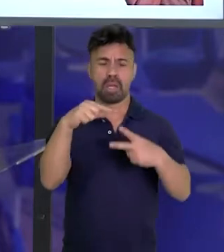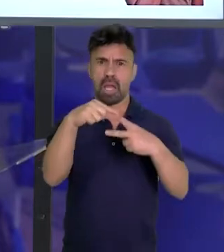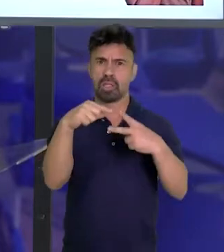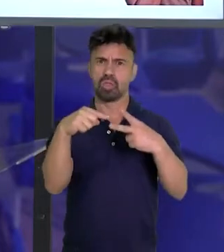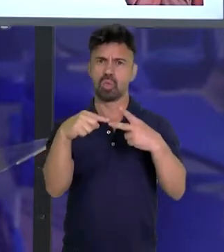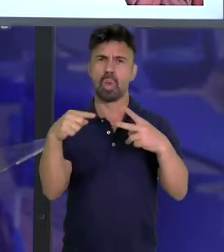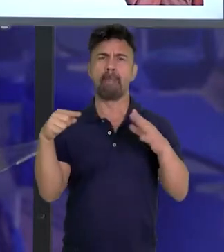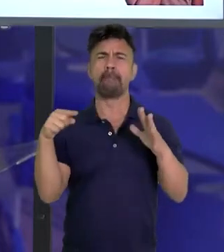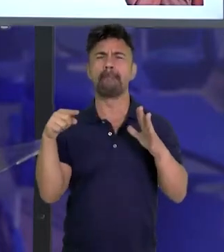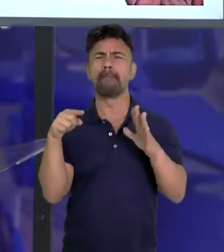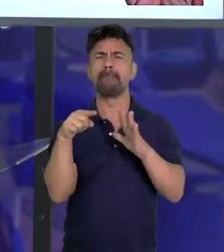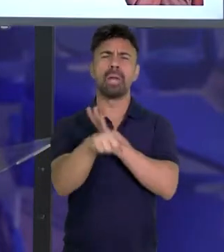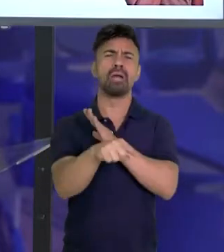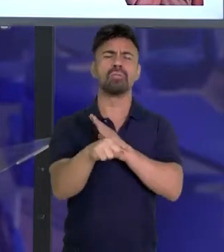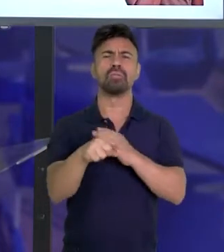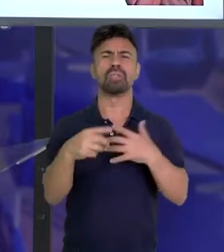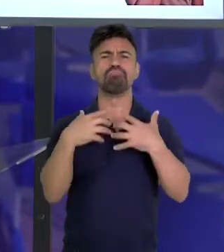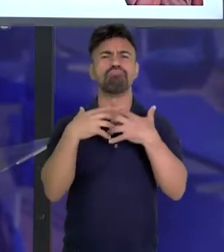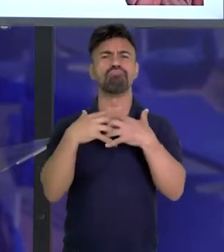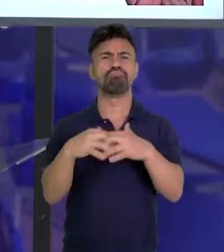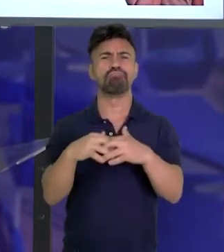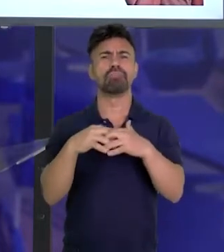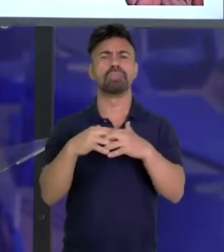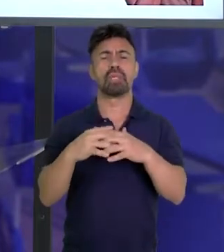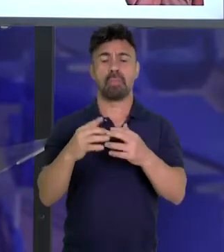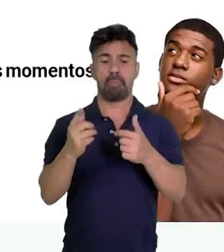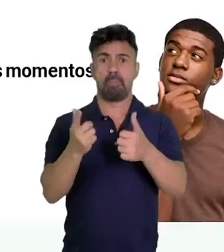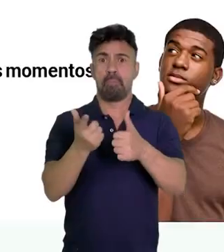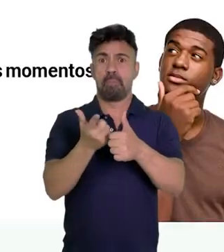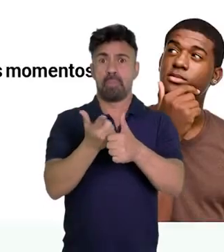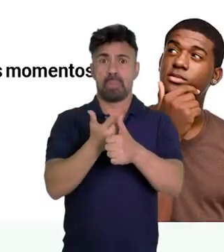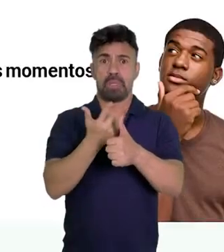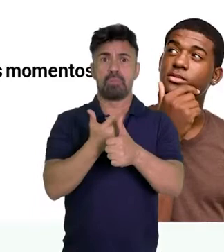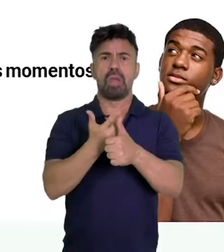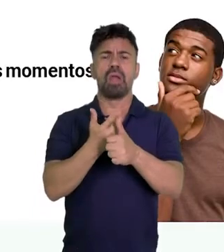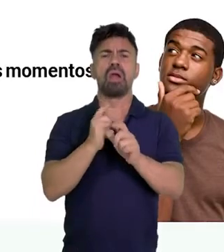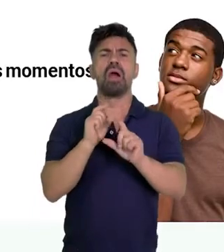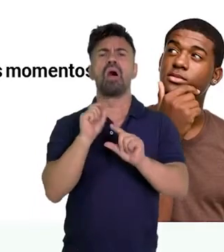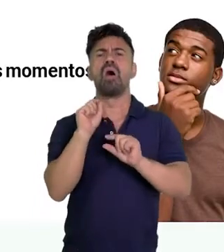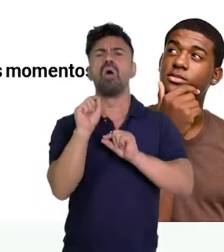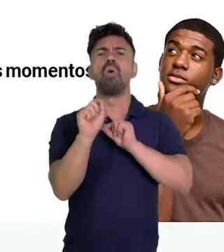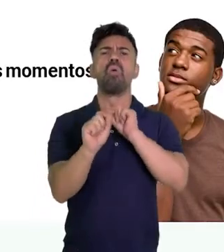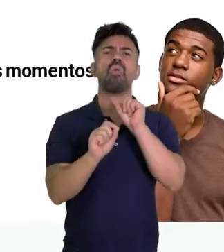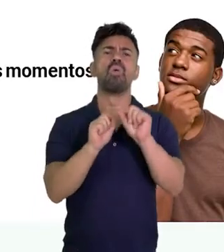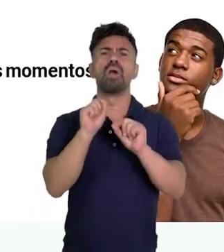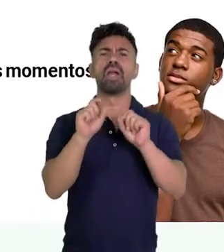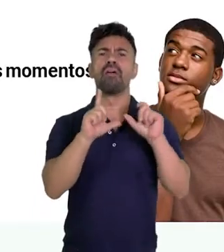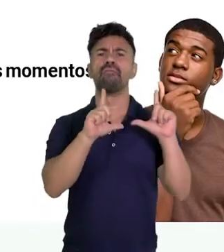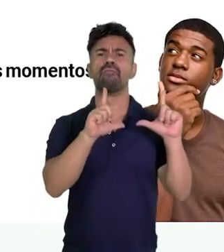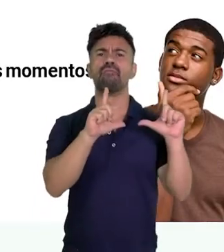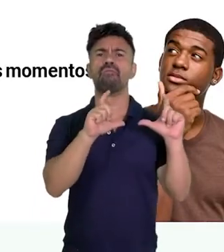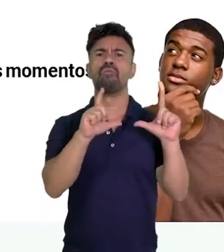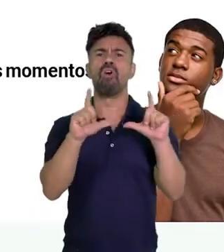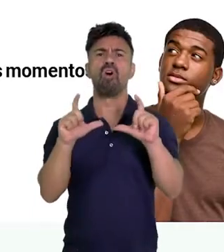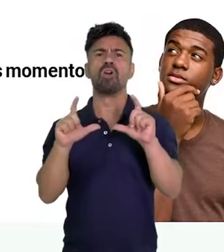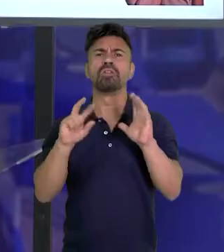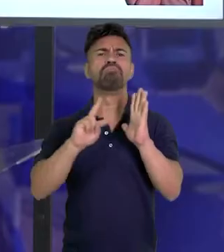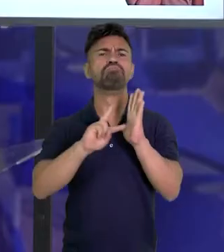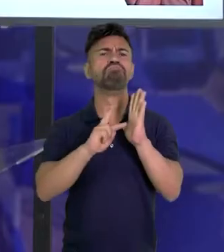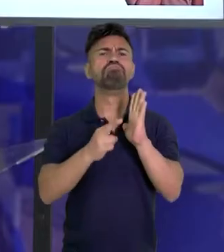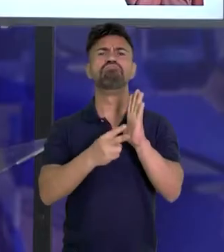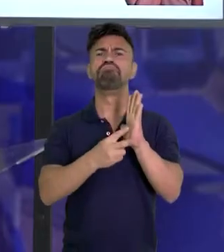seguintes perguntas para refletir. A primeira delas, o que é que essas fotografias